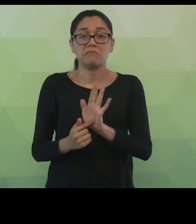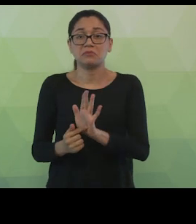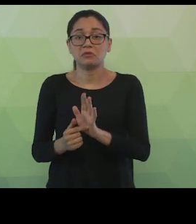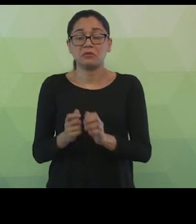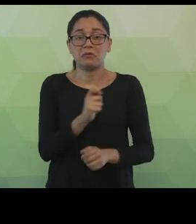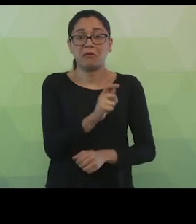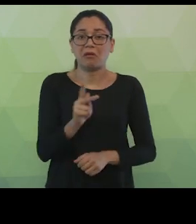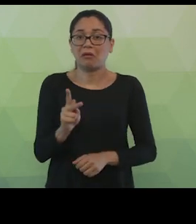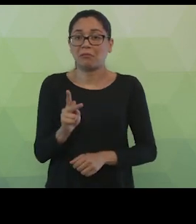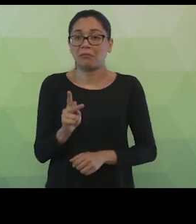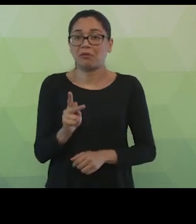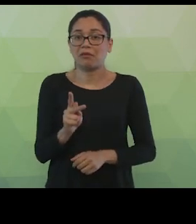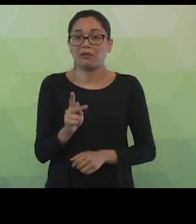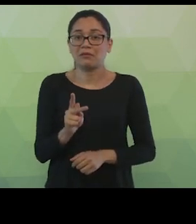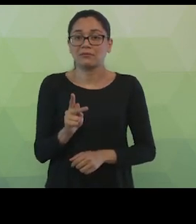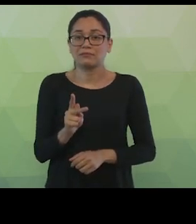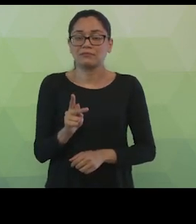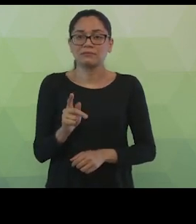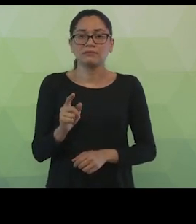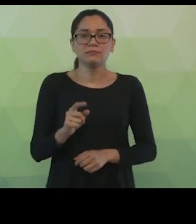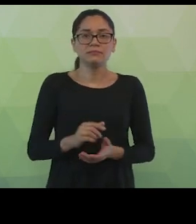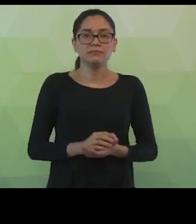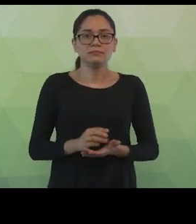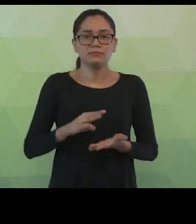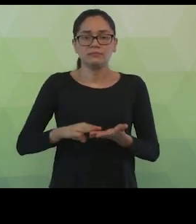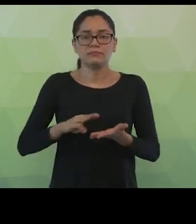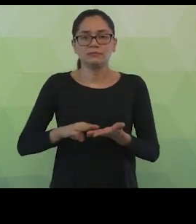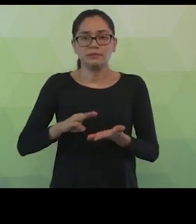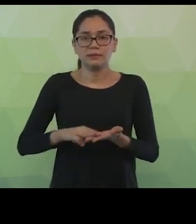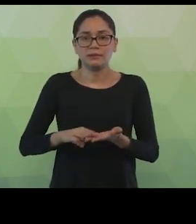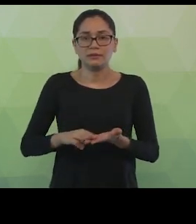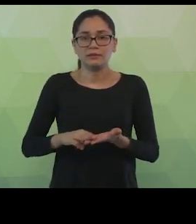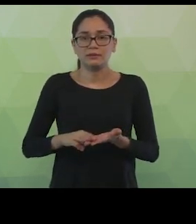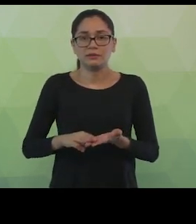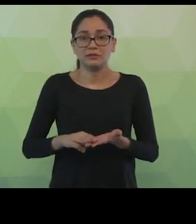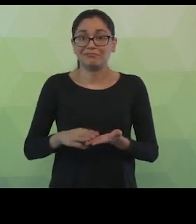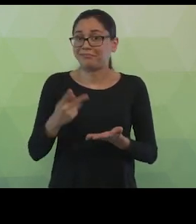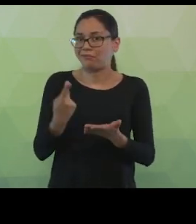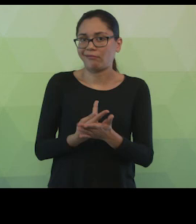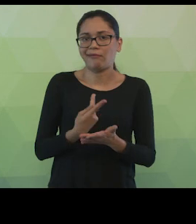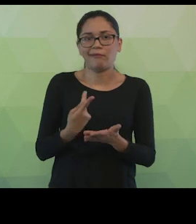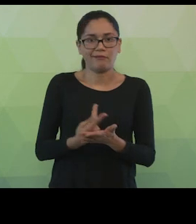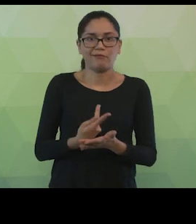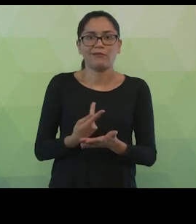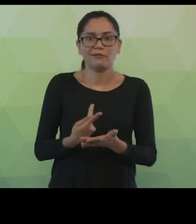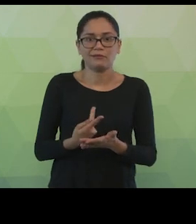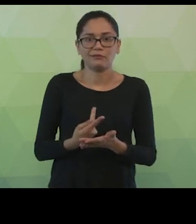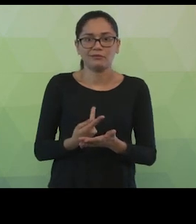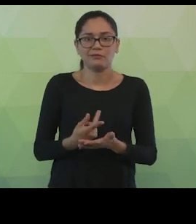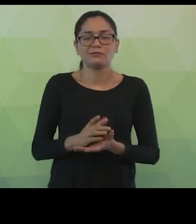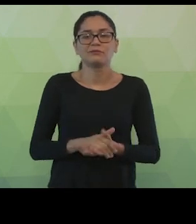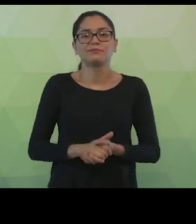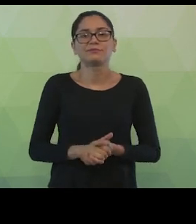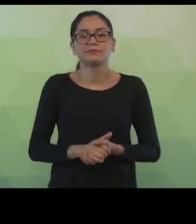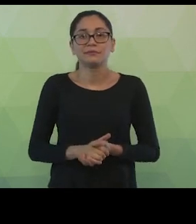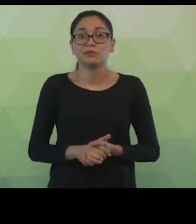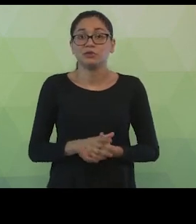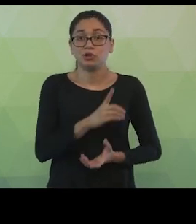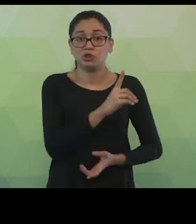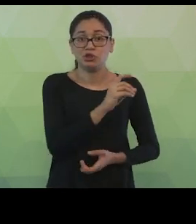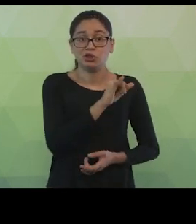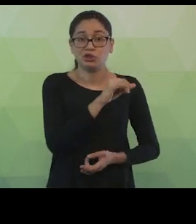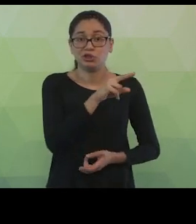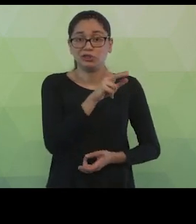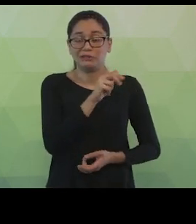aparece a mensagem lá, que tem uma outra. Ah, tá. A outra variável dias aqui sendo